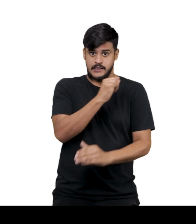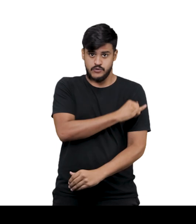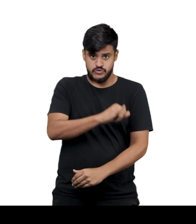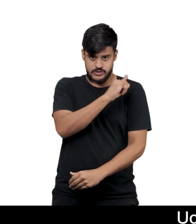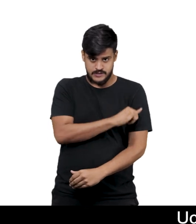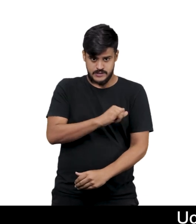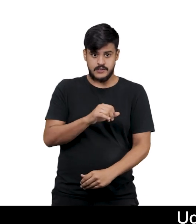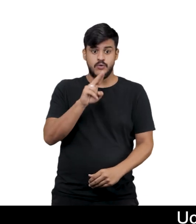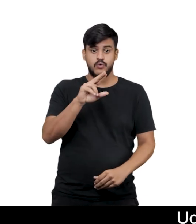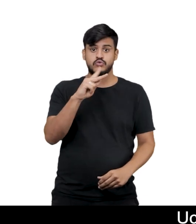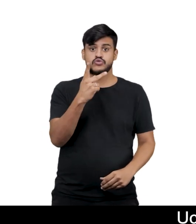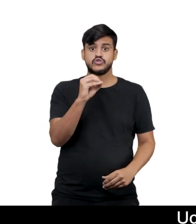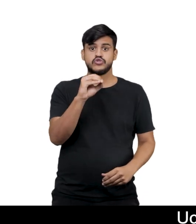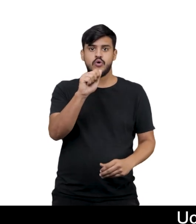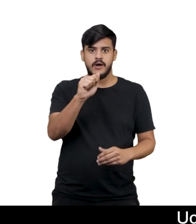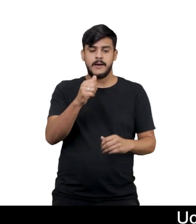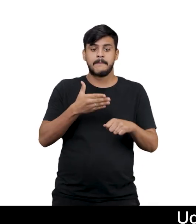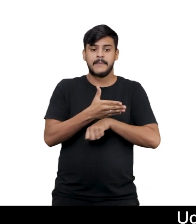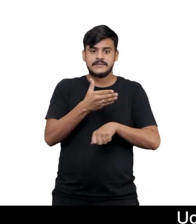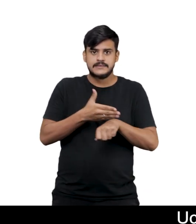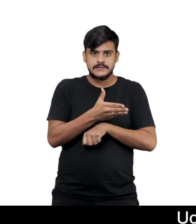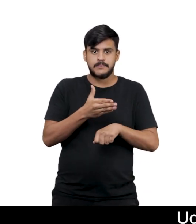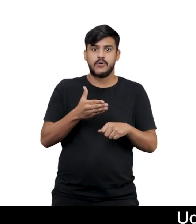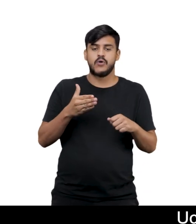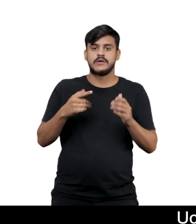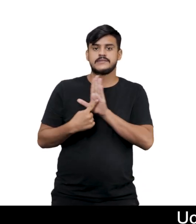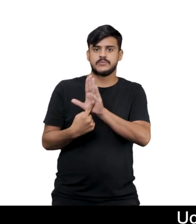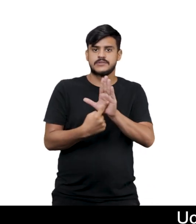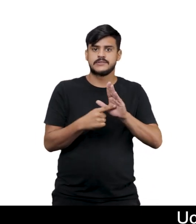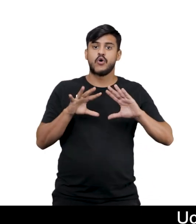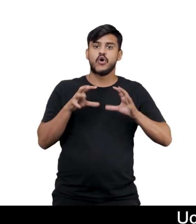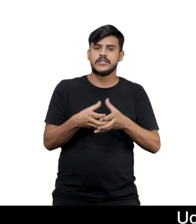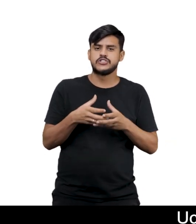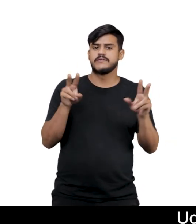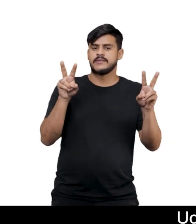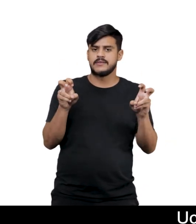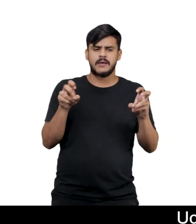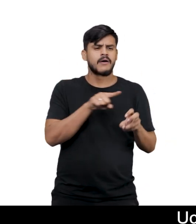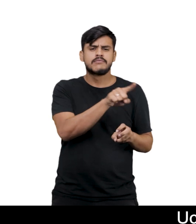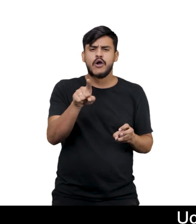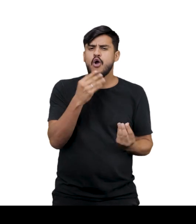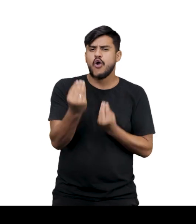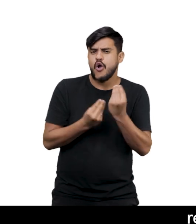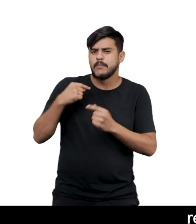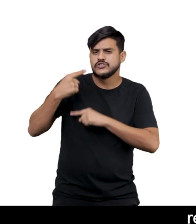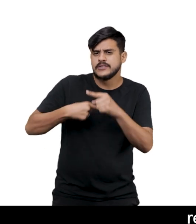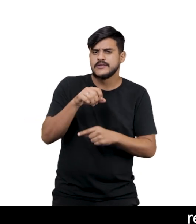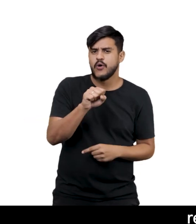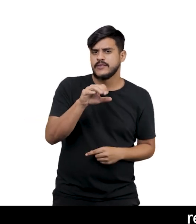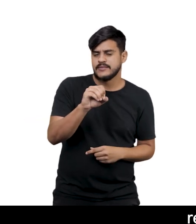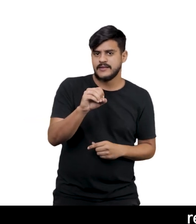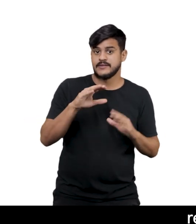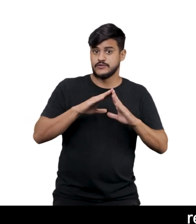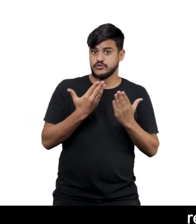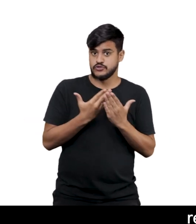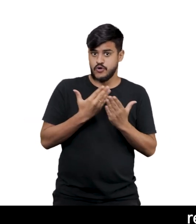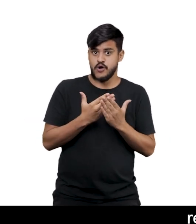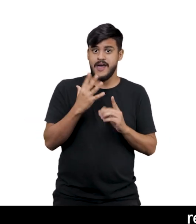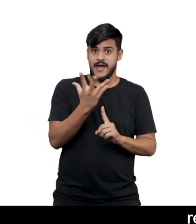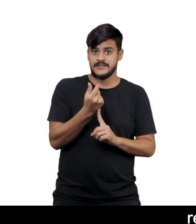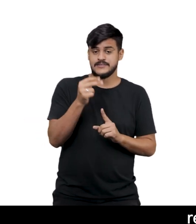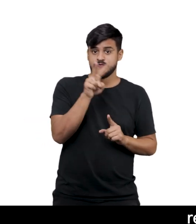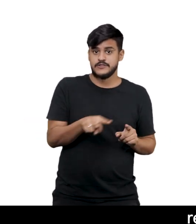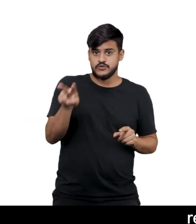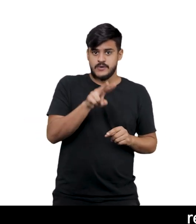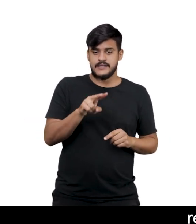Janeiro, Uchoa participou da exposição coletiva Como Vai Você, Geração 80, realizada na Escola de Artes